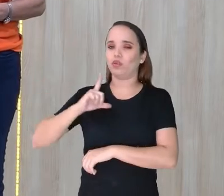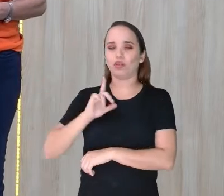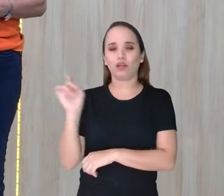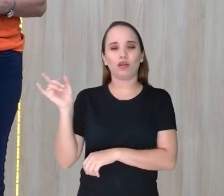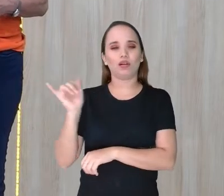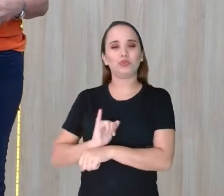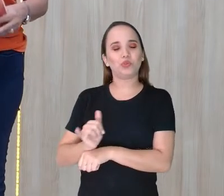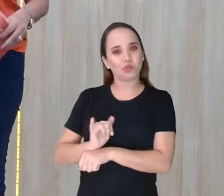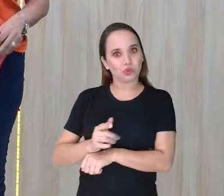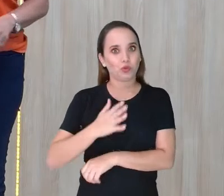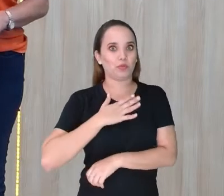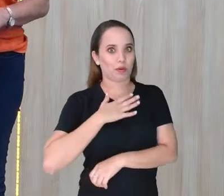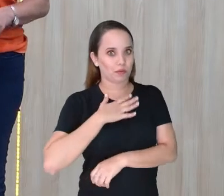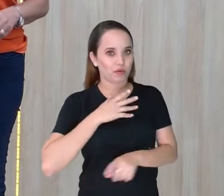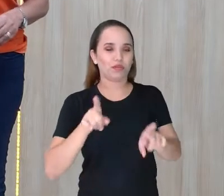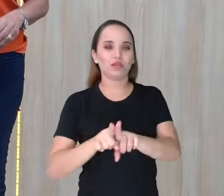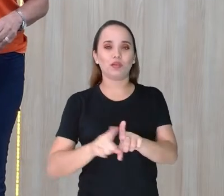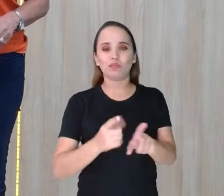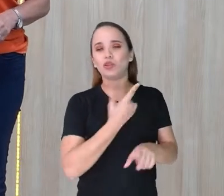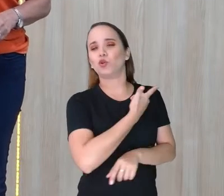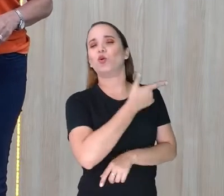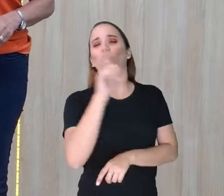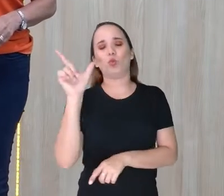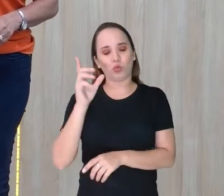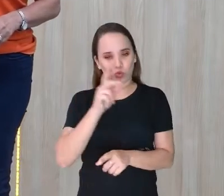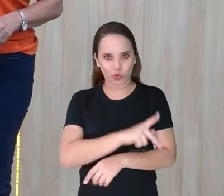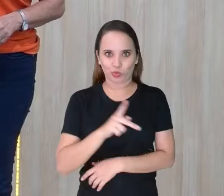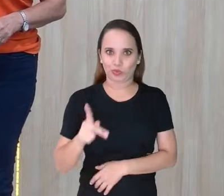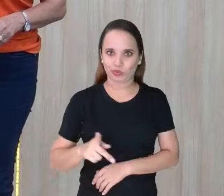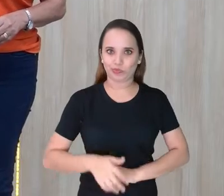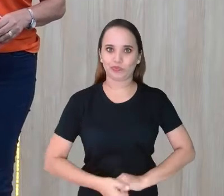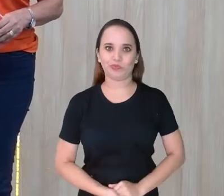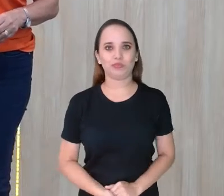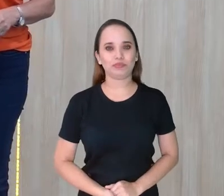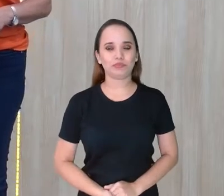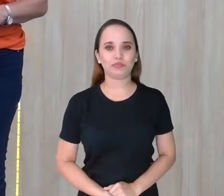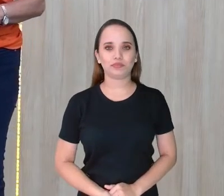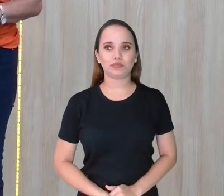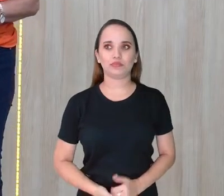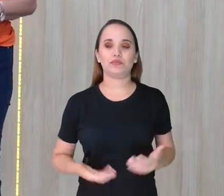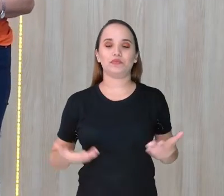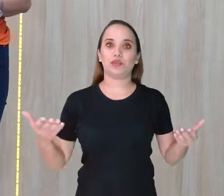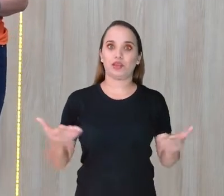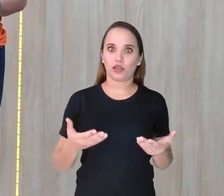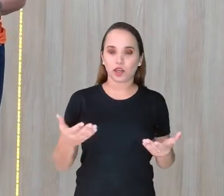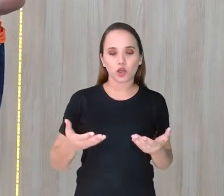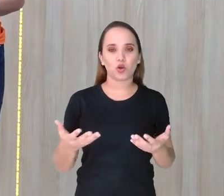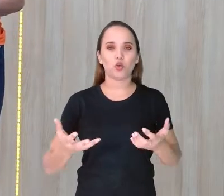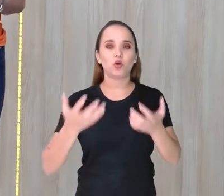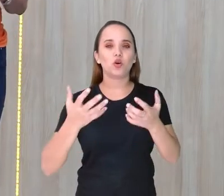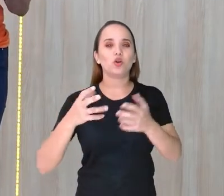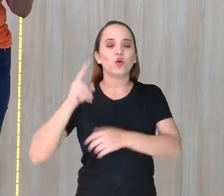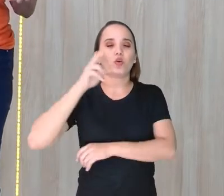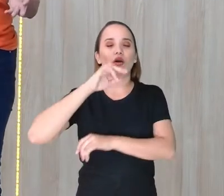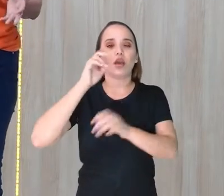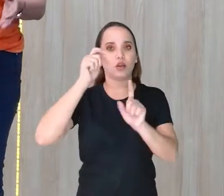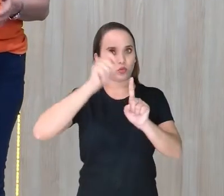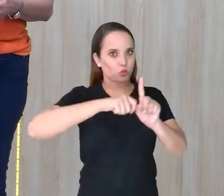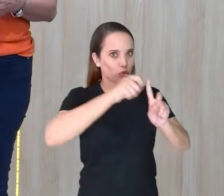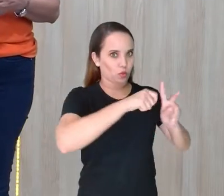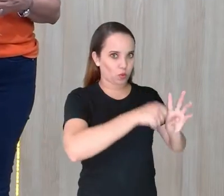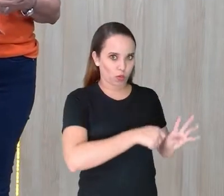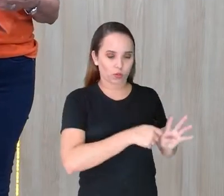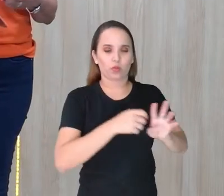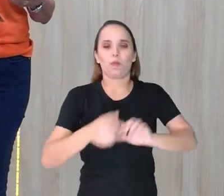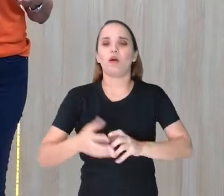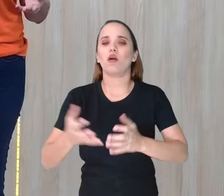certo? Tanto a minha como a de todos os meus colegas. E aqui nós vamos, todo mês, nós temos